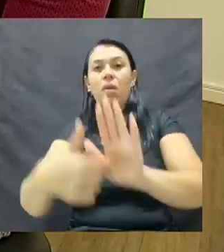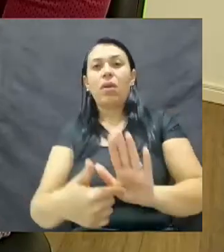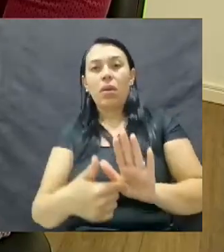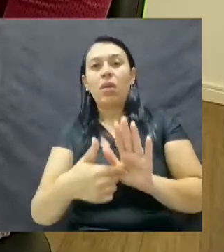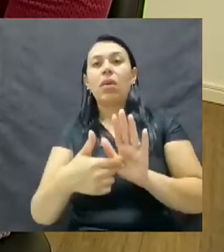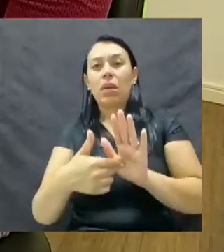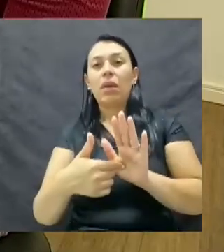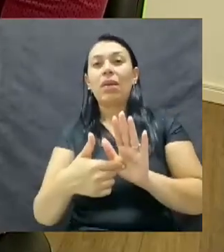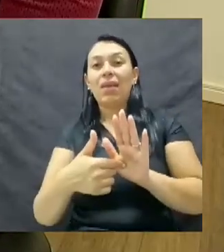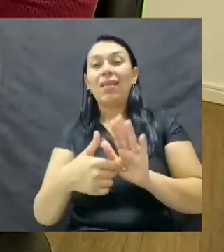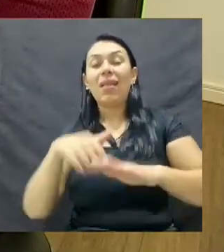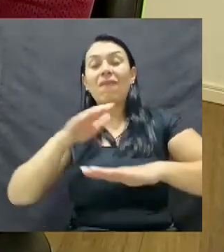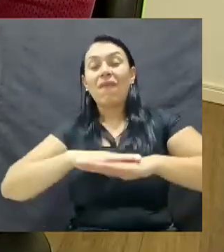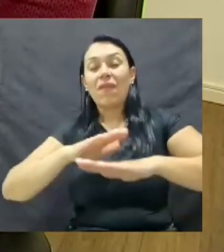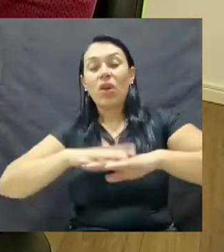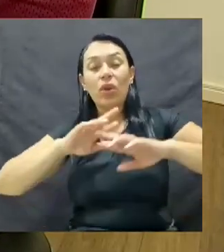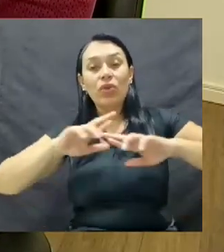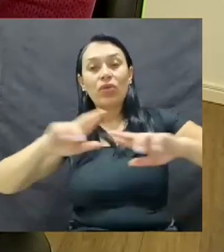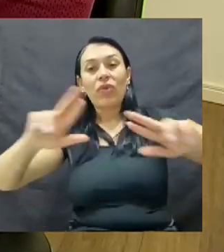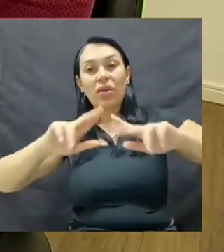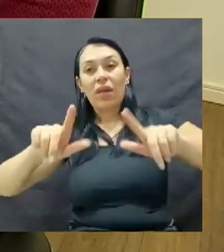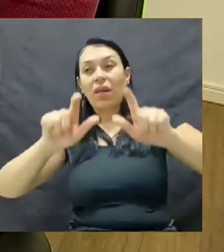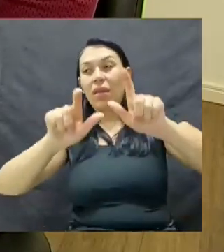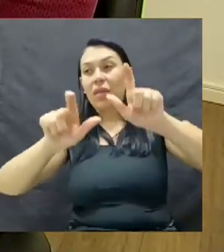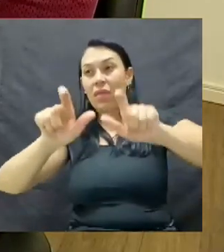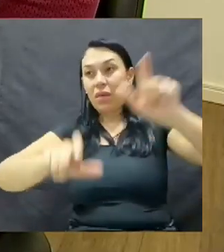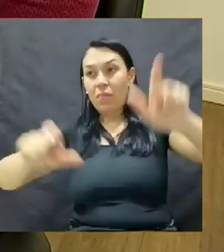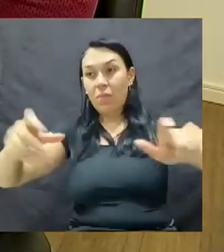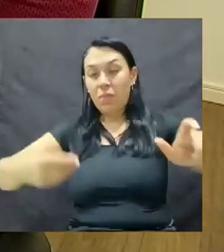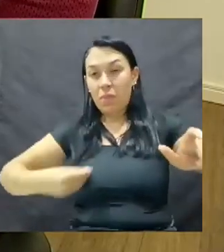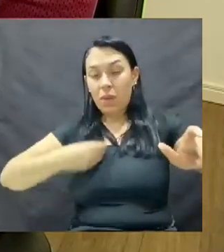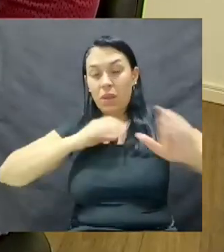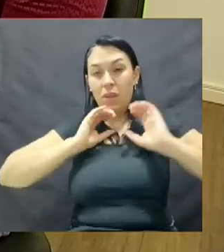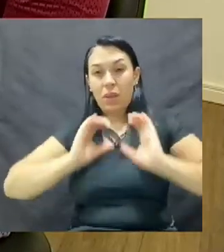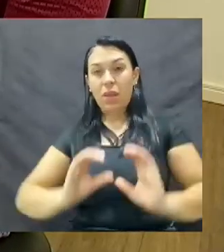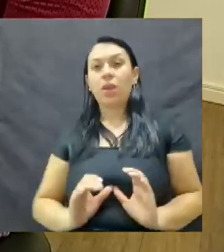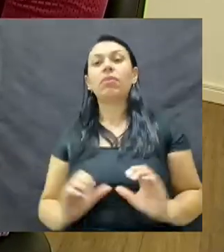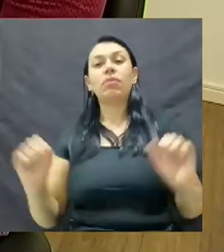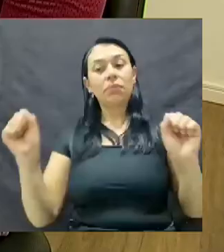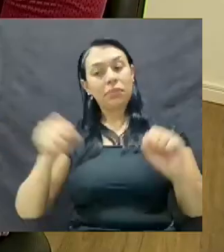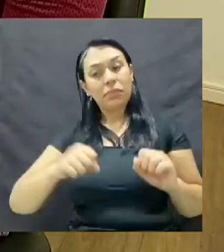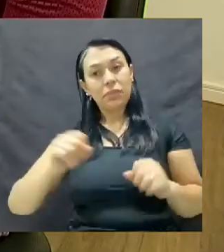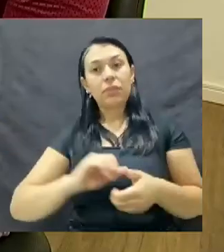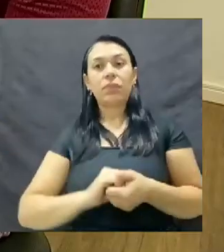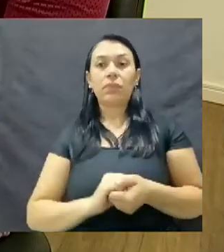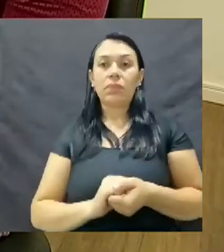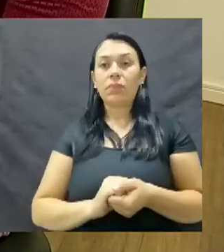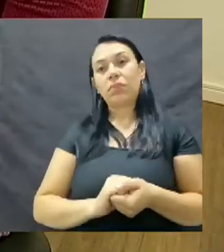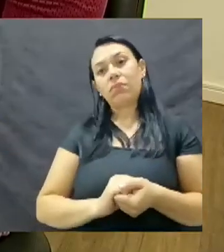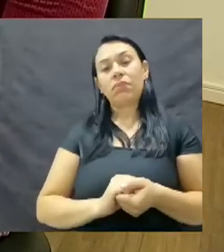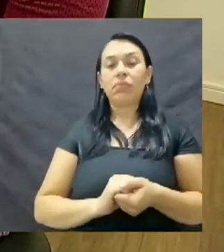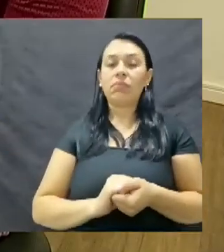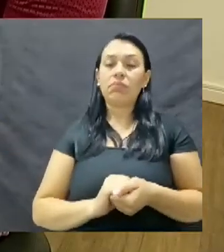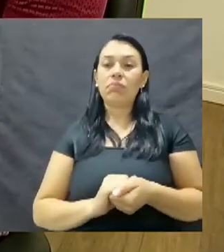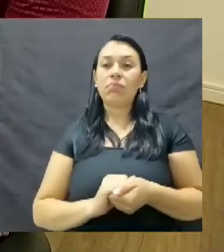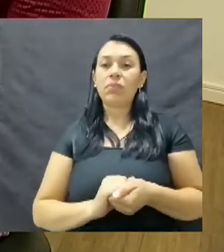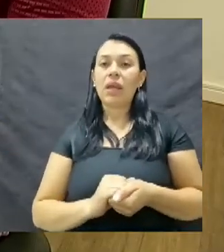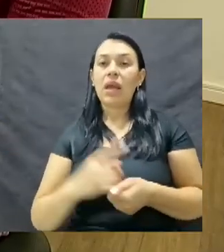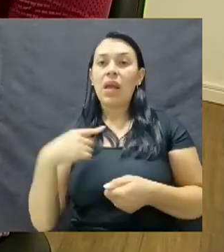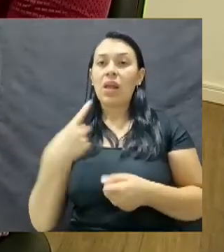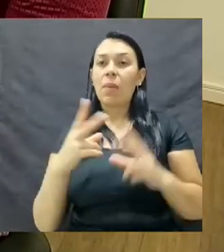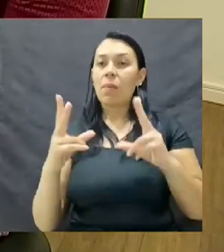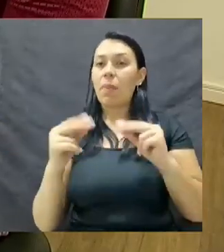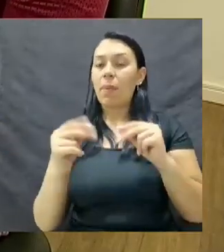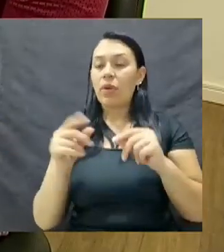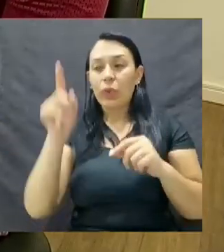diferença na vida do cidadão, né? Sim, acho que a nossa conversa diária aqui, né, Hugo, na nossa responsabilidade